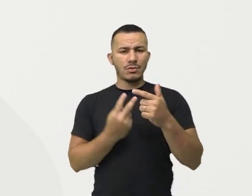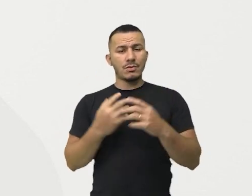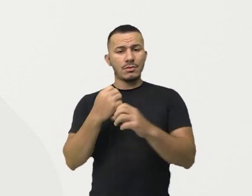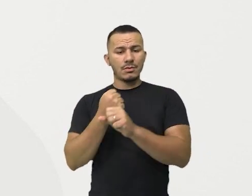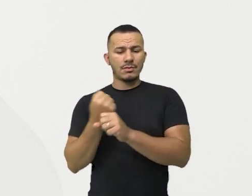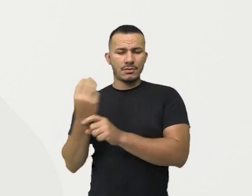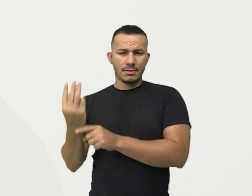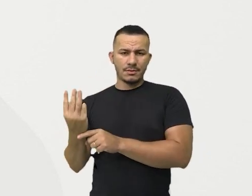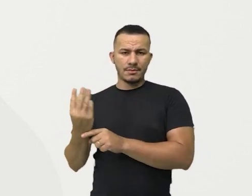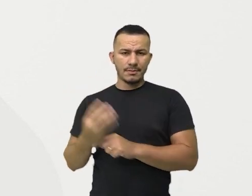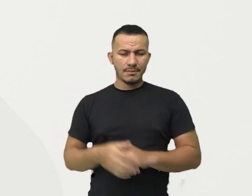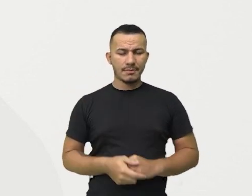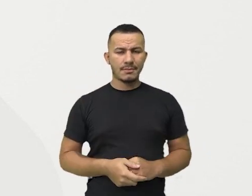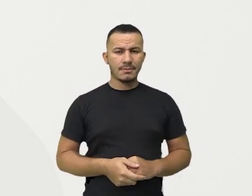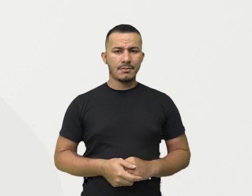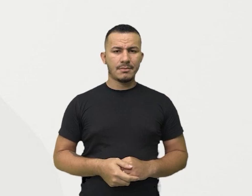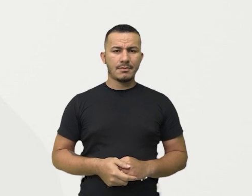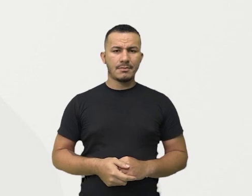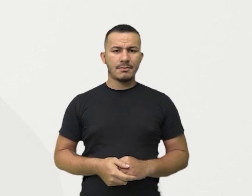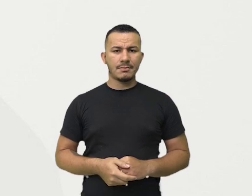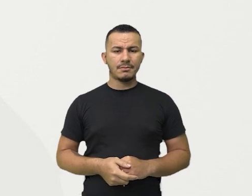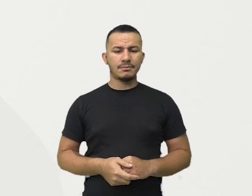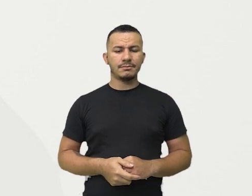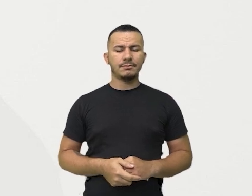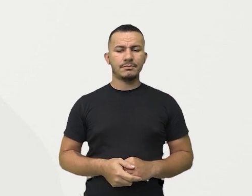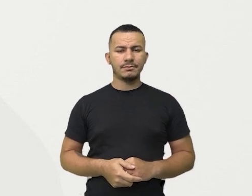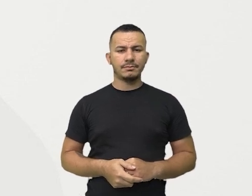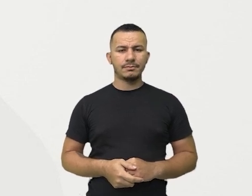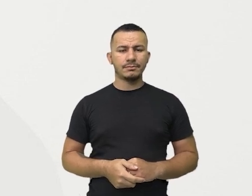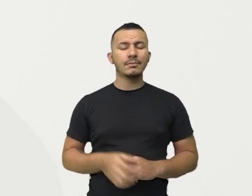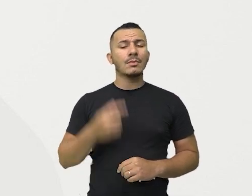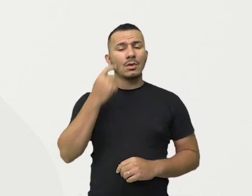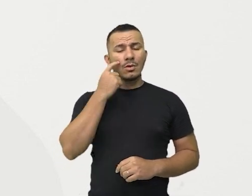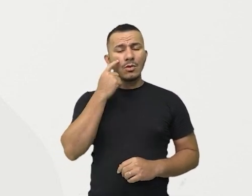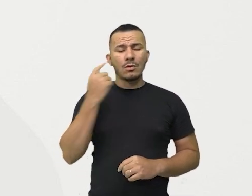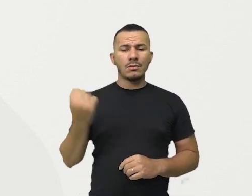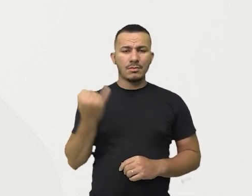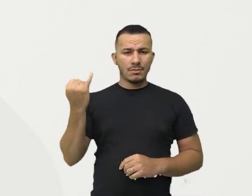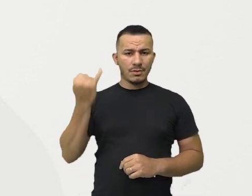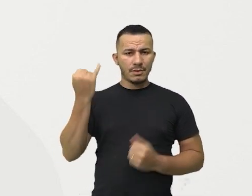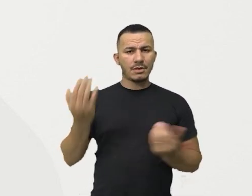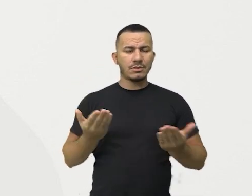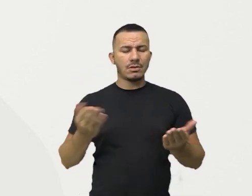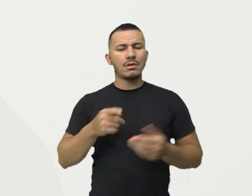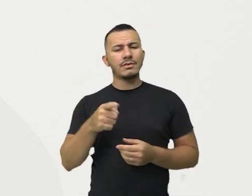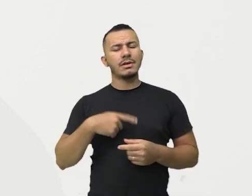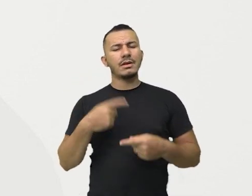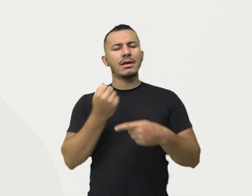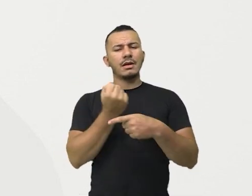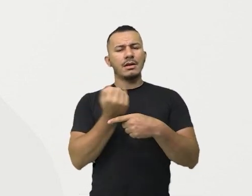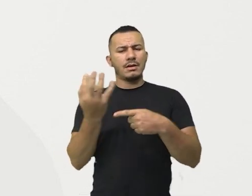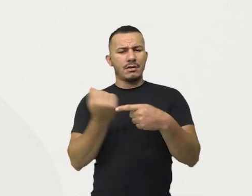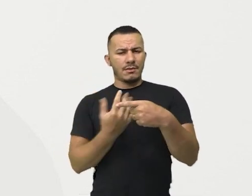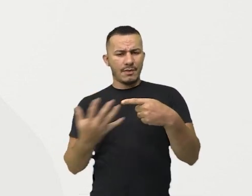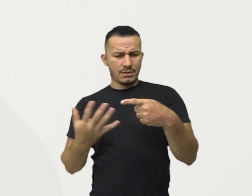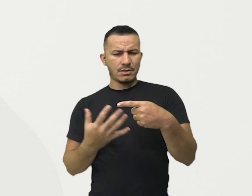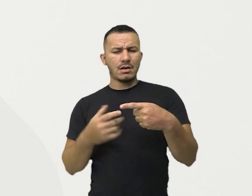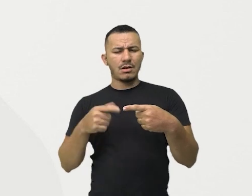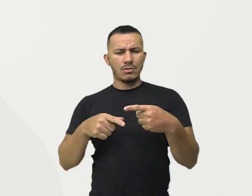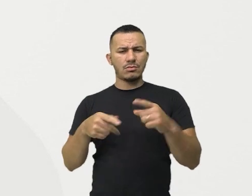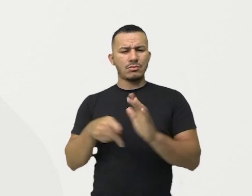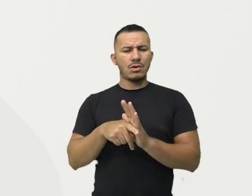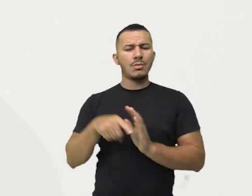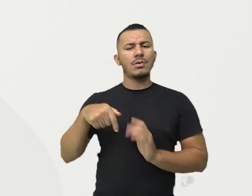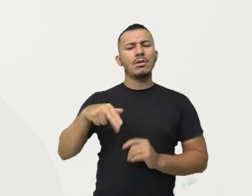Lembrando o seguinte, ó, que nós temos, ó, isso aqui é muito importante, pessoal, quando nós temos a fração com a ideia de quociente de